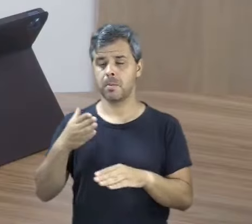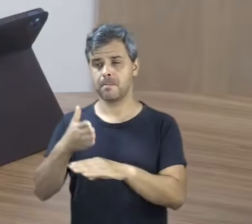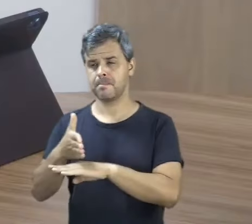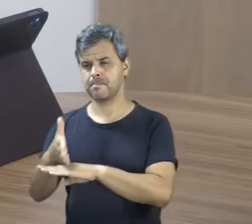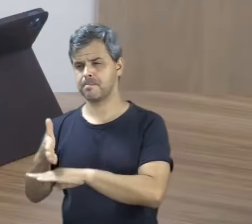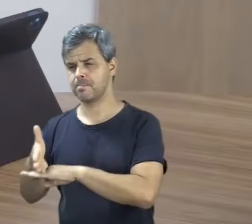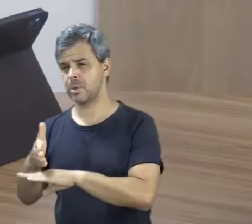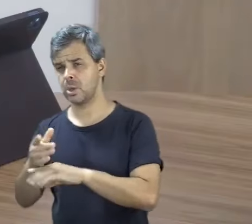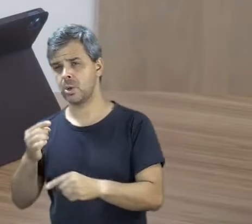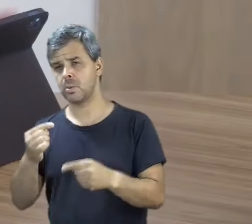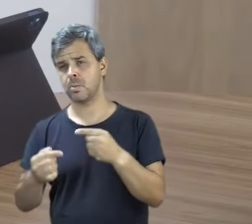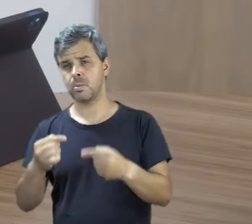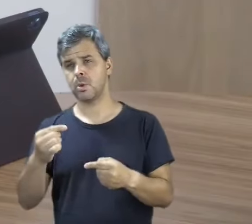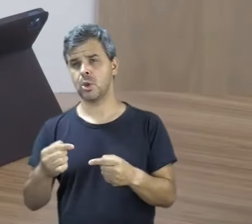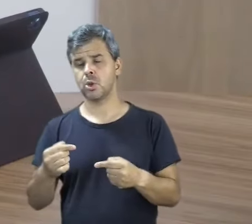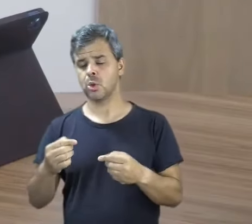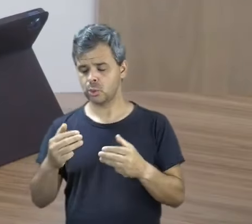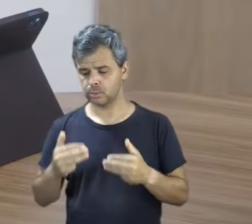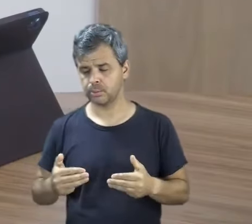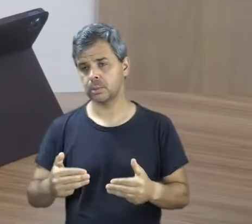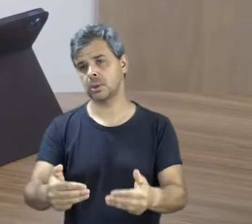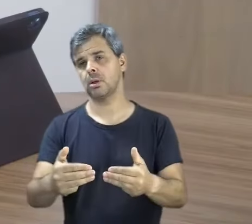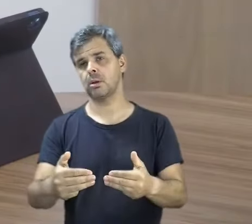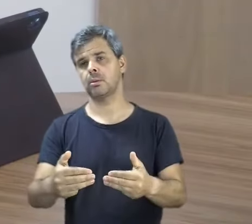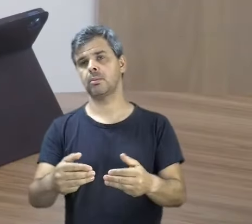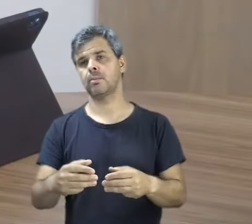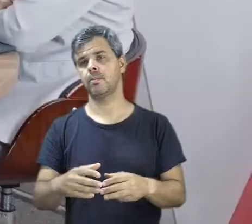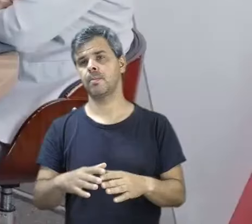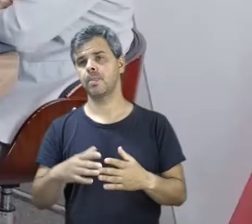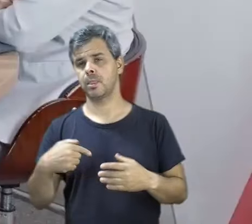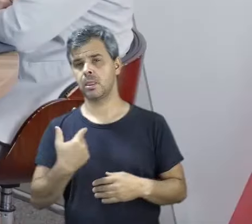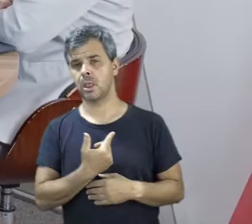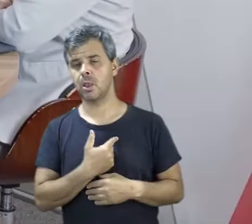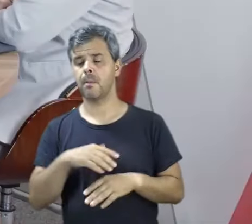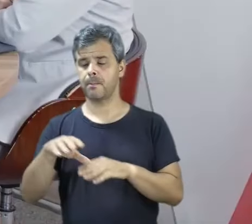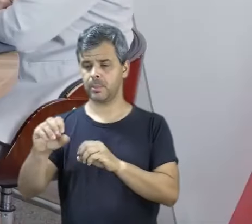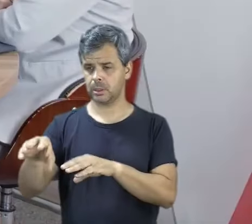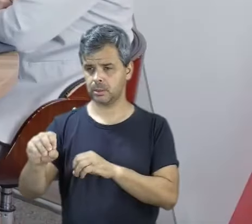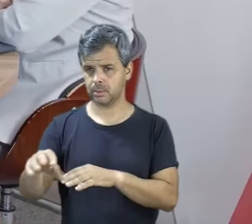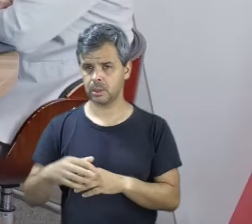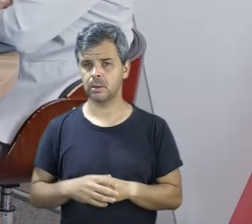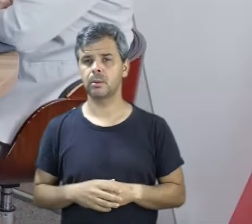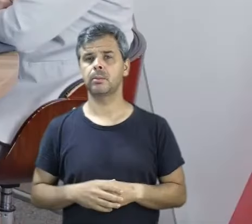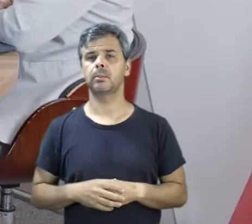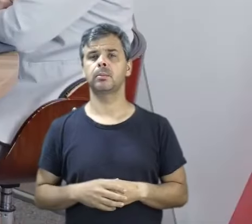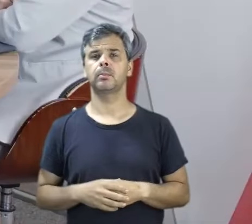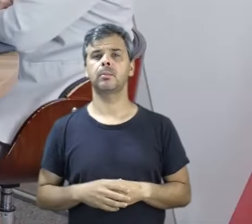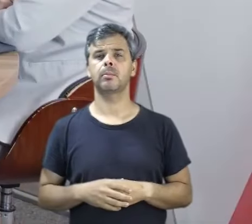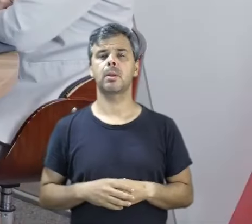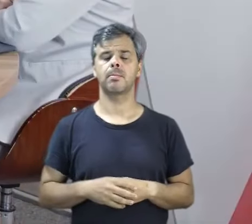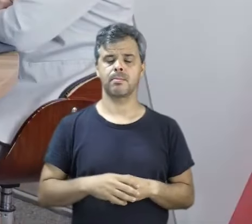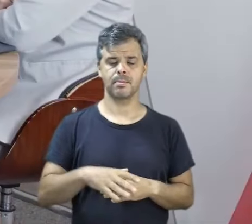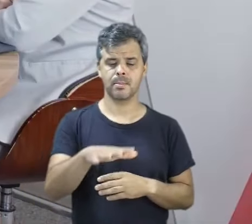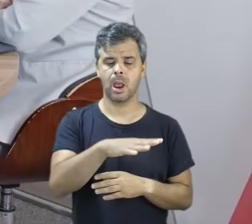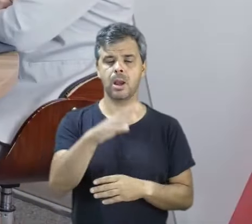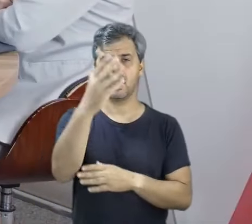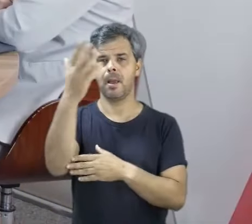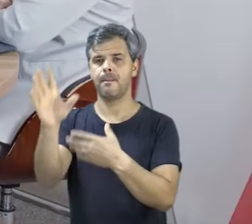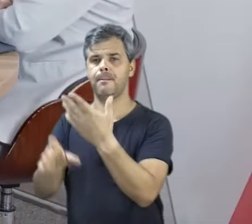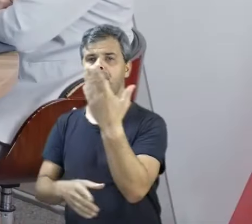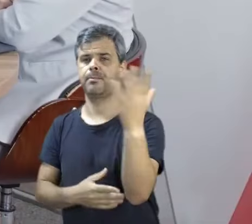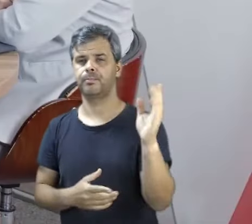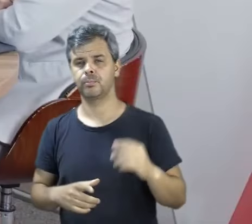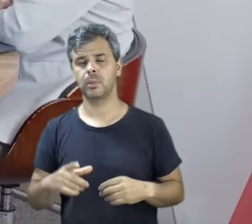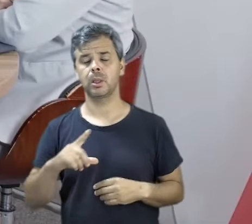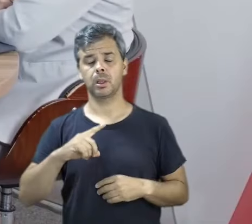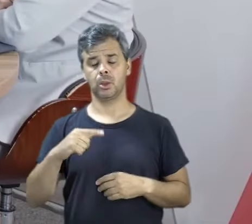participando das políticas de todos os ministérios. Aqui, né? Quando a gente vai para a educação, quando a gente vai para o meio ambiente, né? Então a